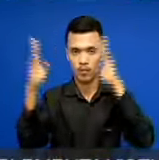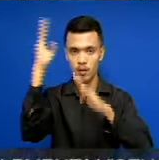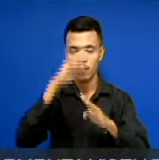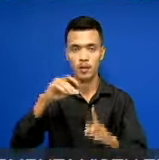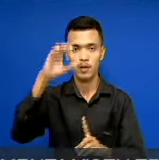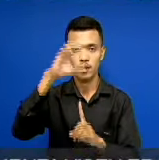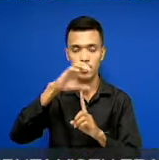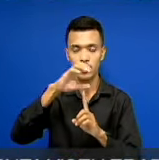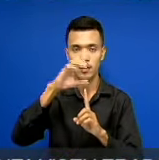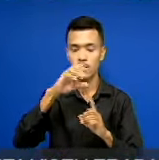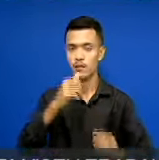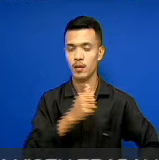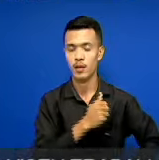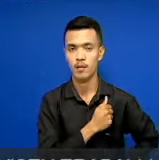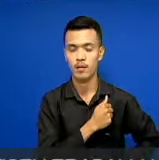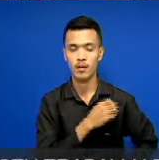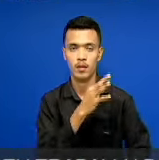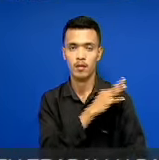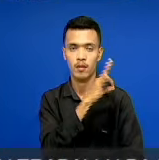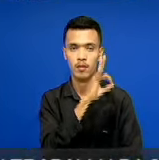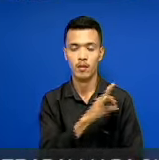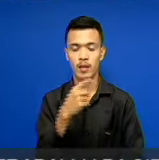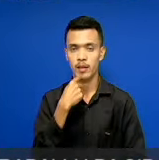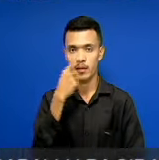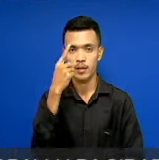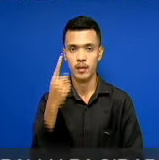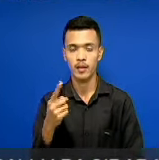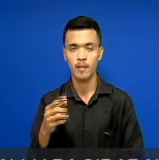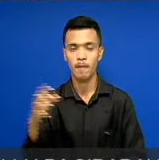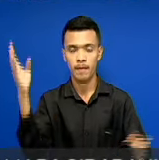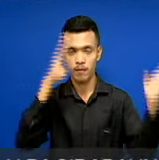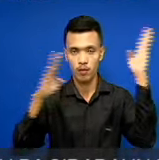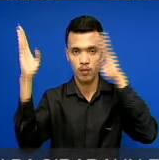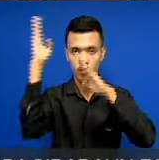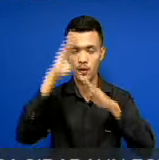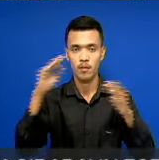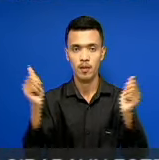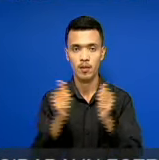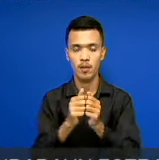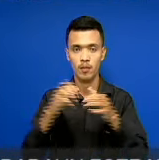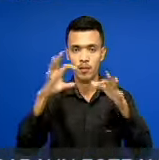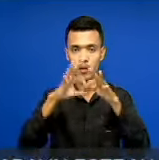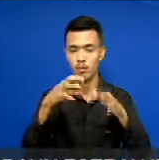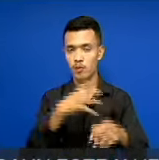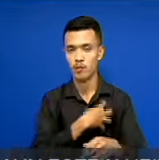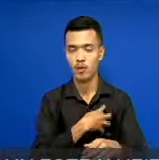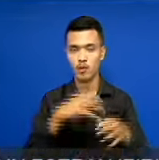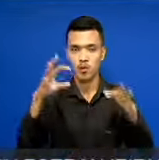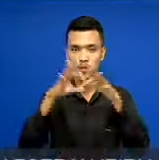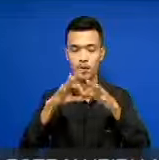General Força Armada Tenente General Falu Ratelai confirma desentendimento entre membro polícia ou